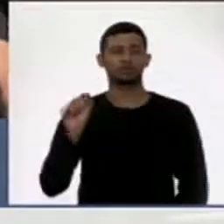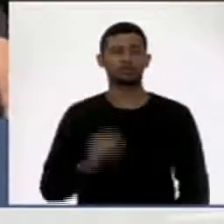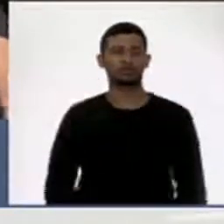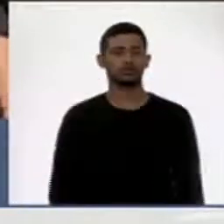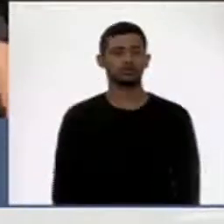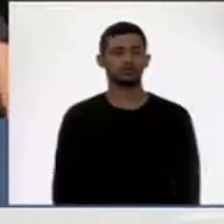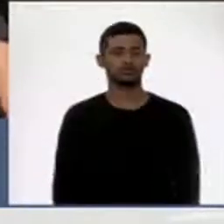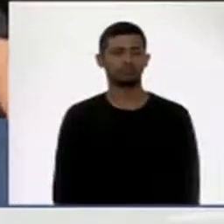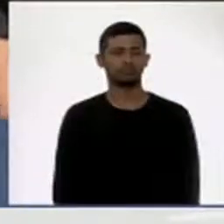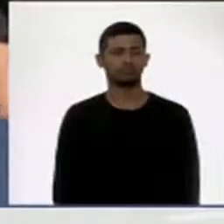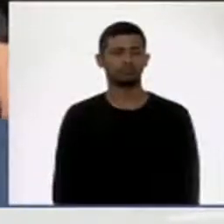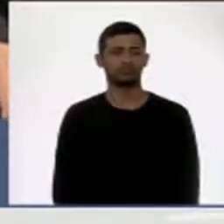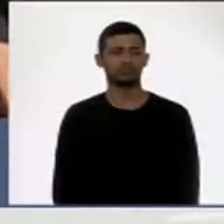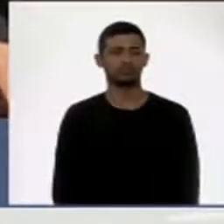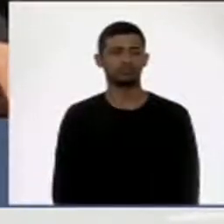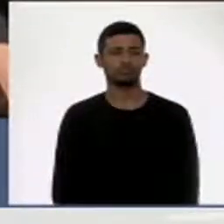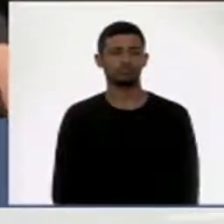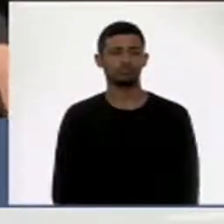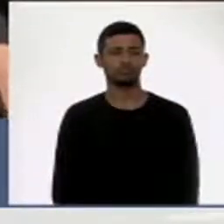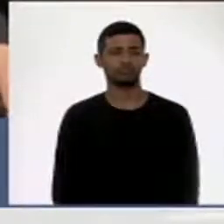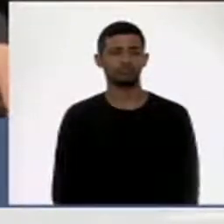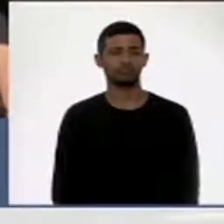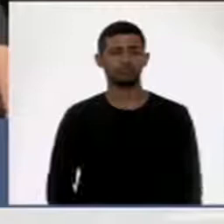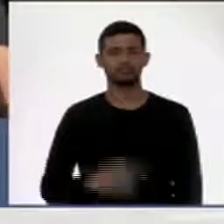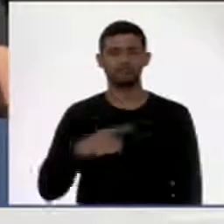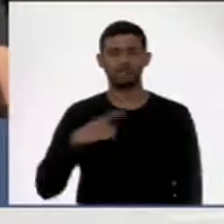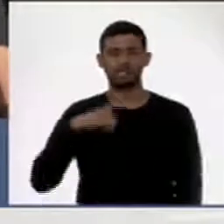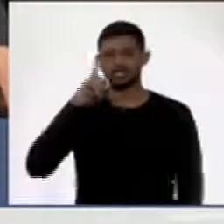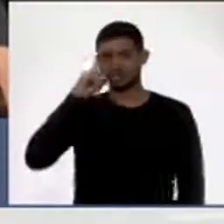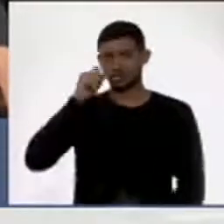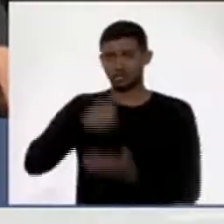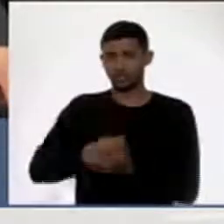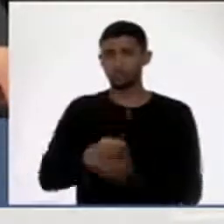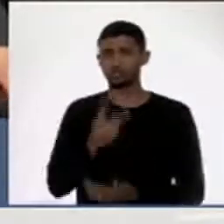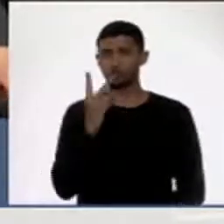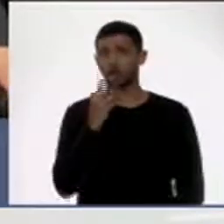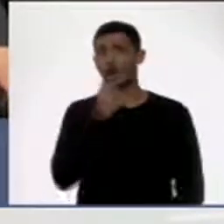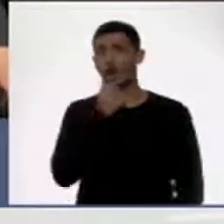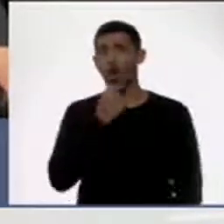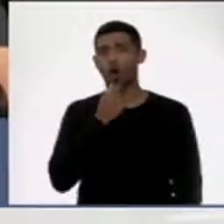de uma decisão de 2 ministros